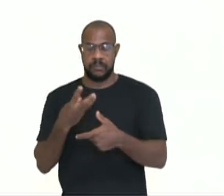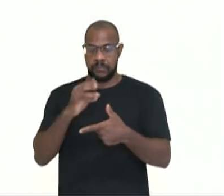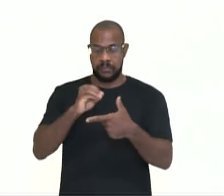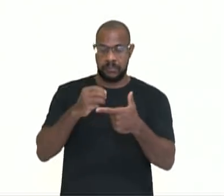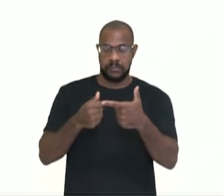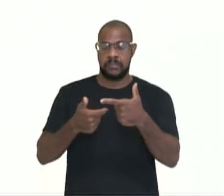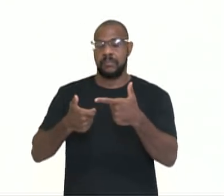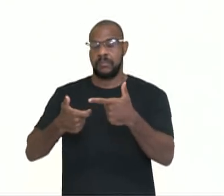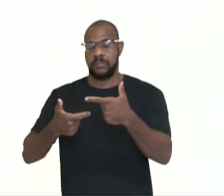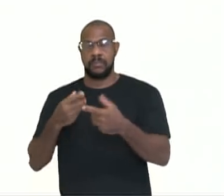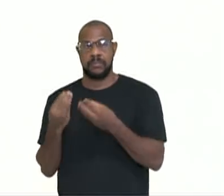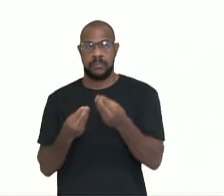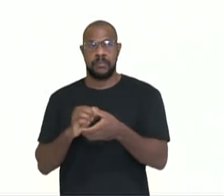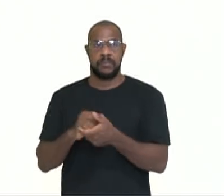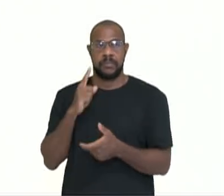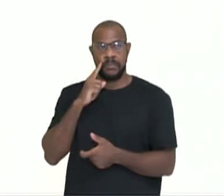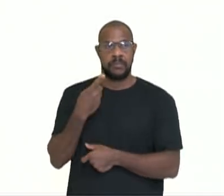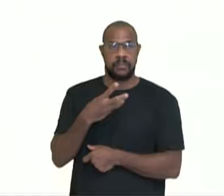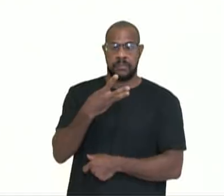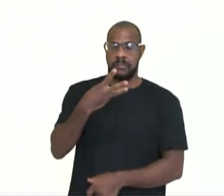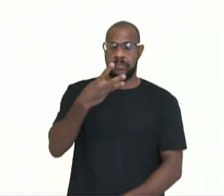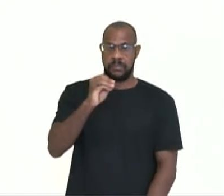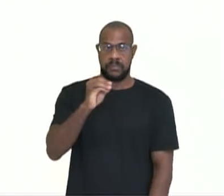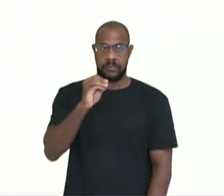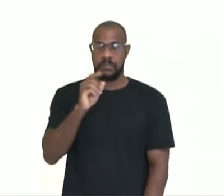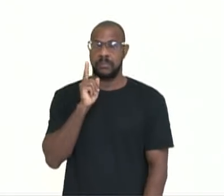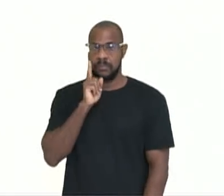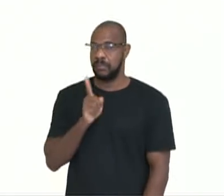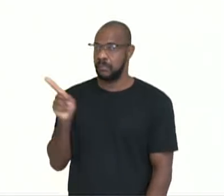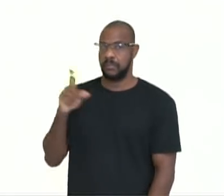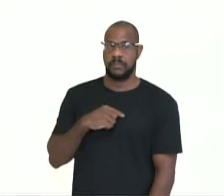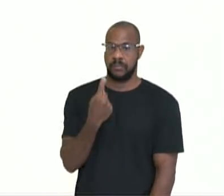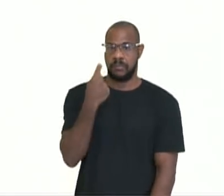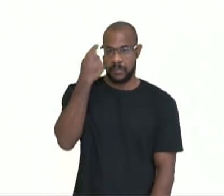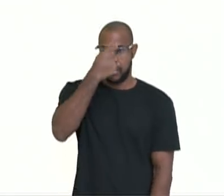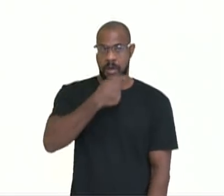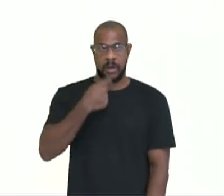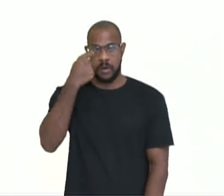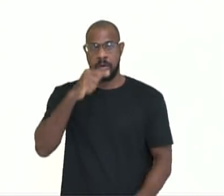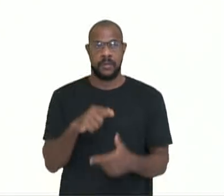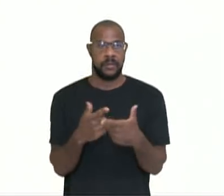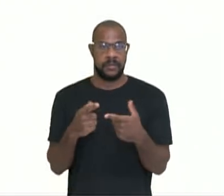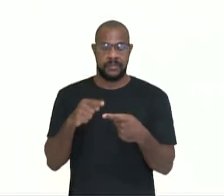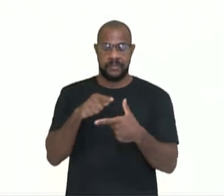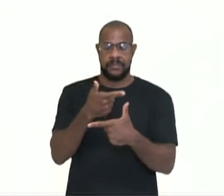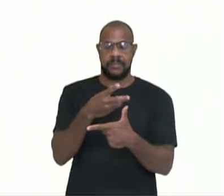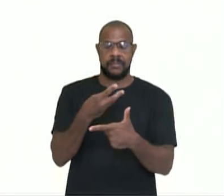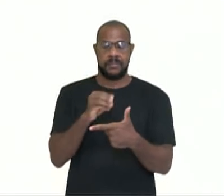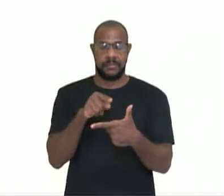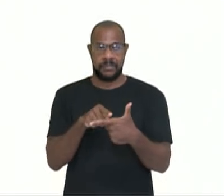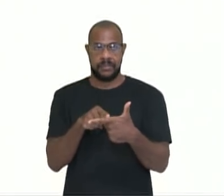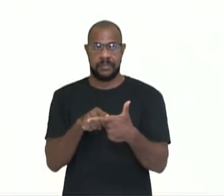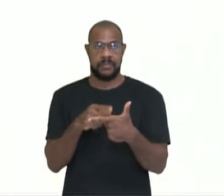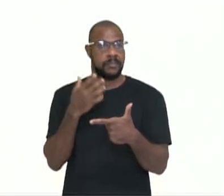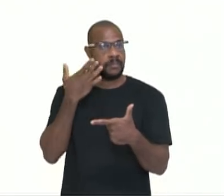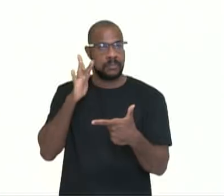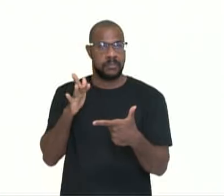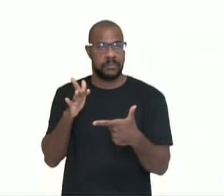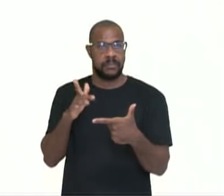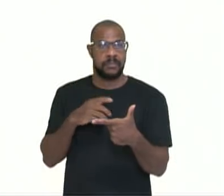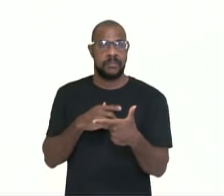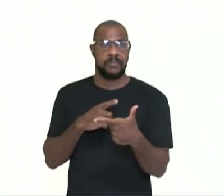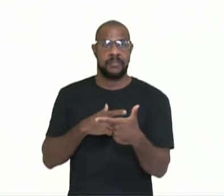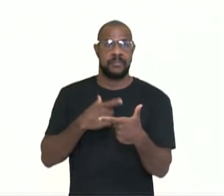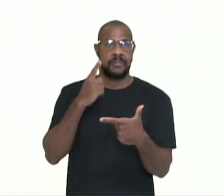essa informação, que o 30 graus é 1 hora. A gente não sabe quanto é o ângulo